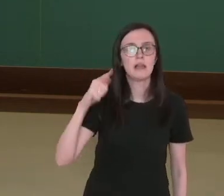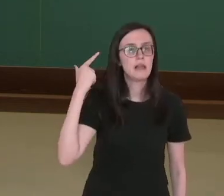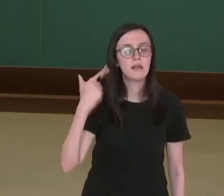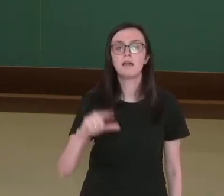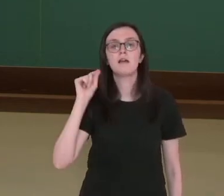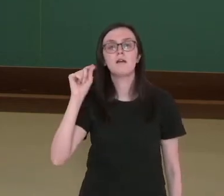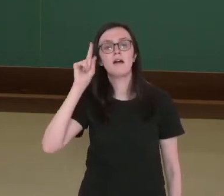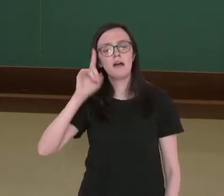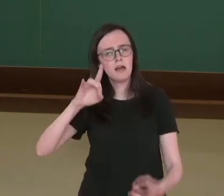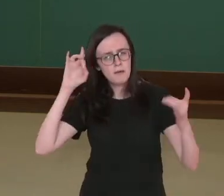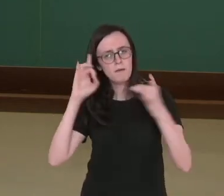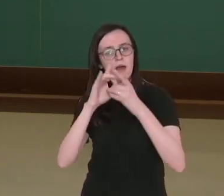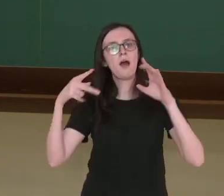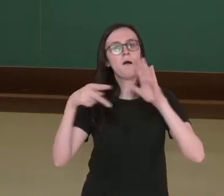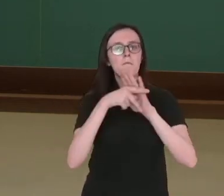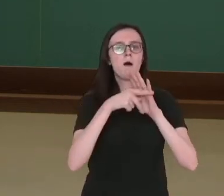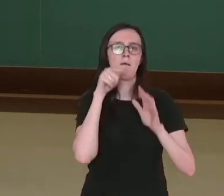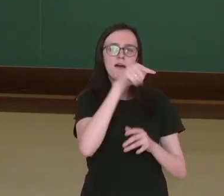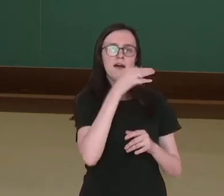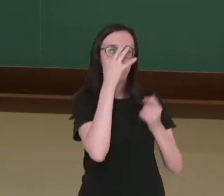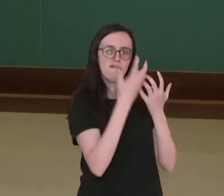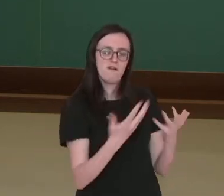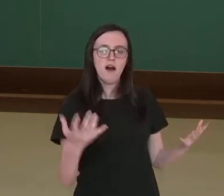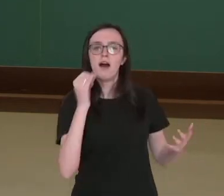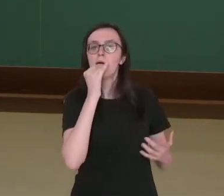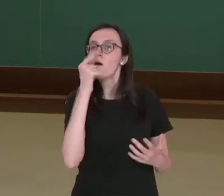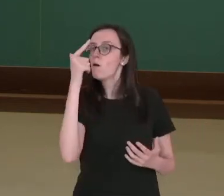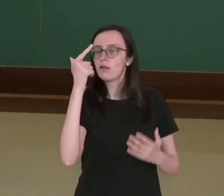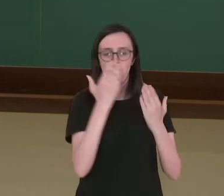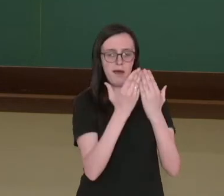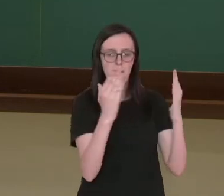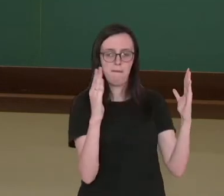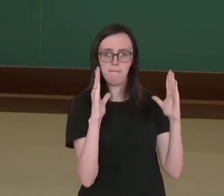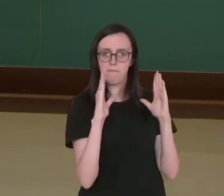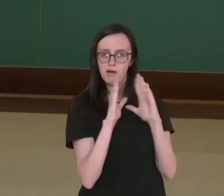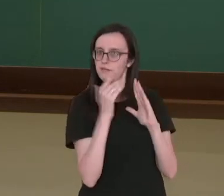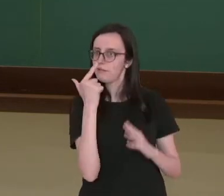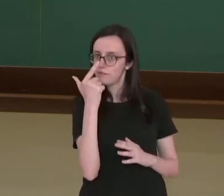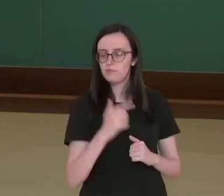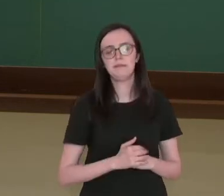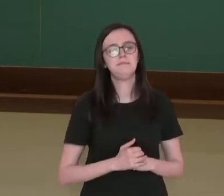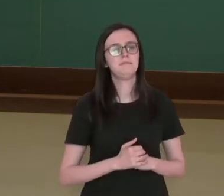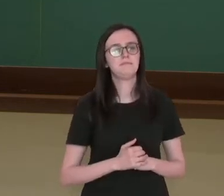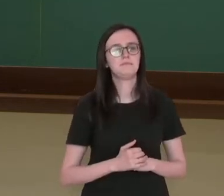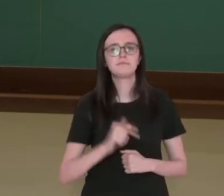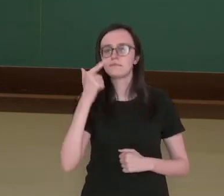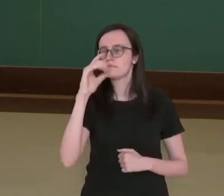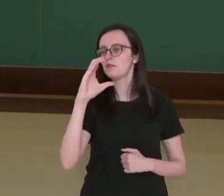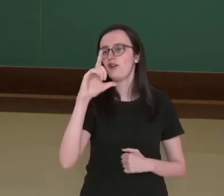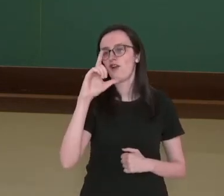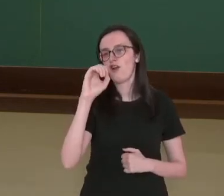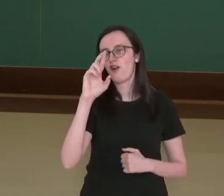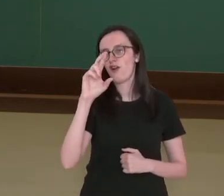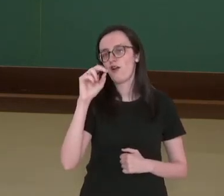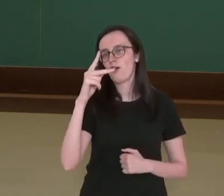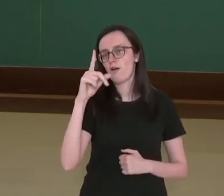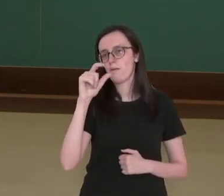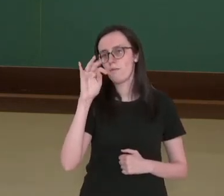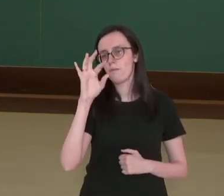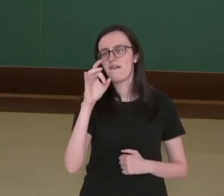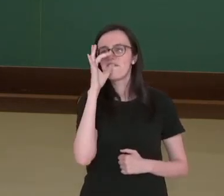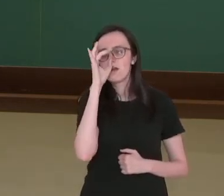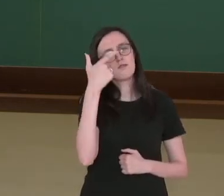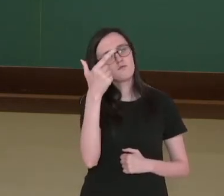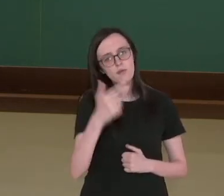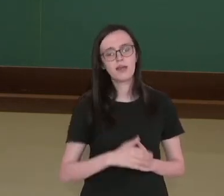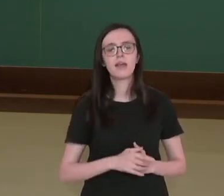que é específico da célula vegetal, que é a parede celular, o cloroplasto e o vacúolo celular, que é